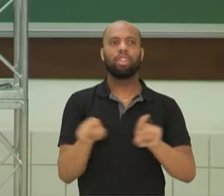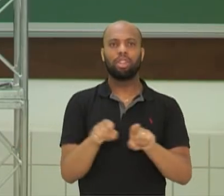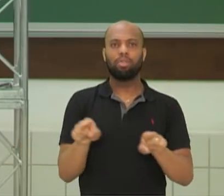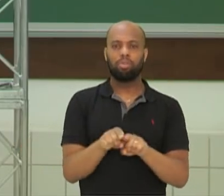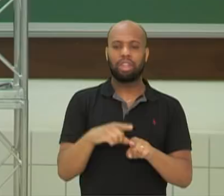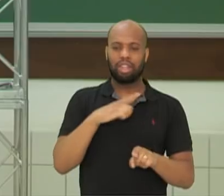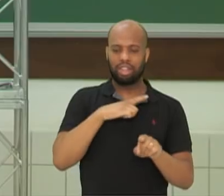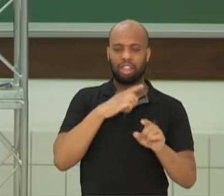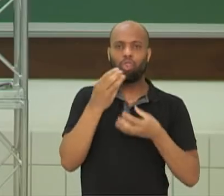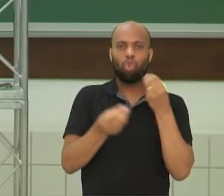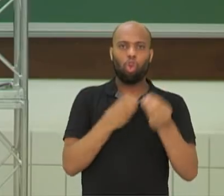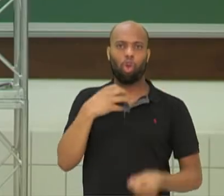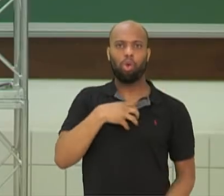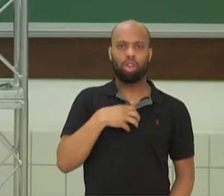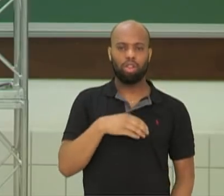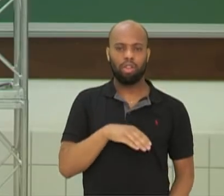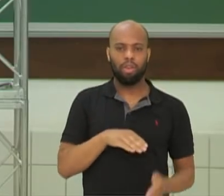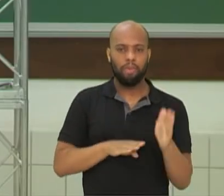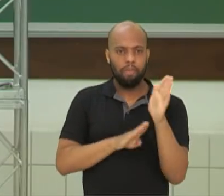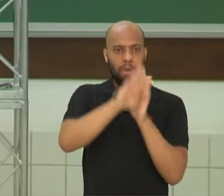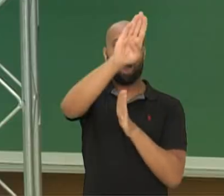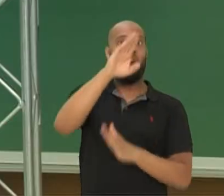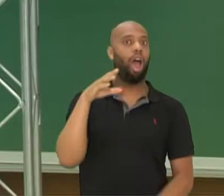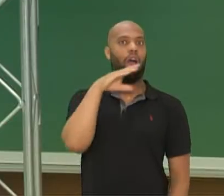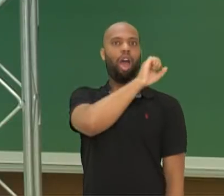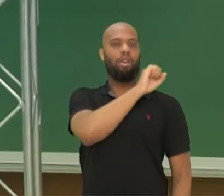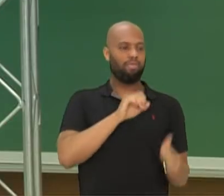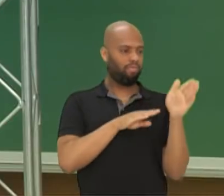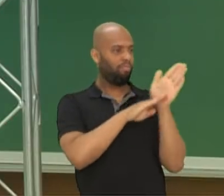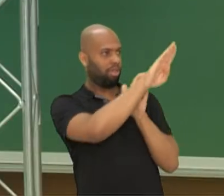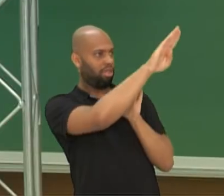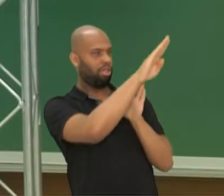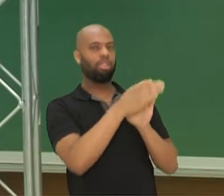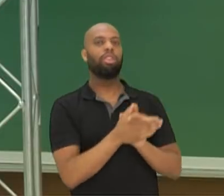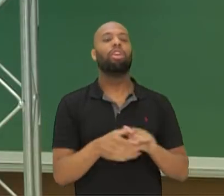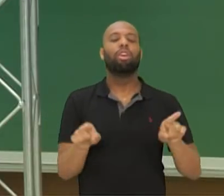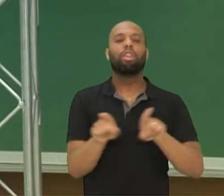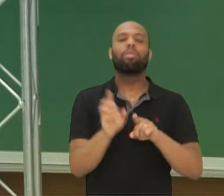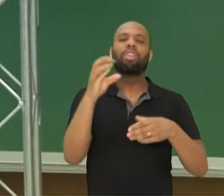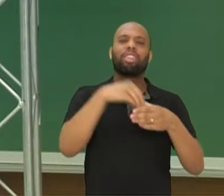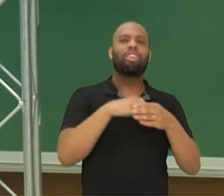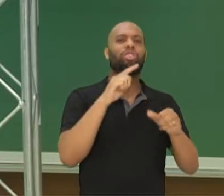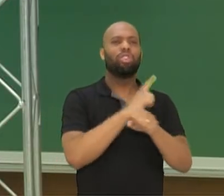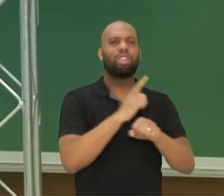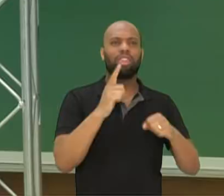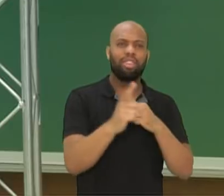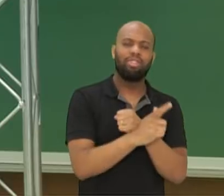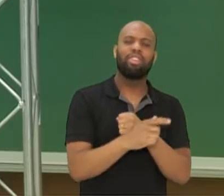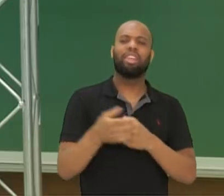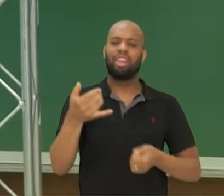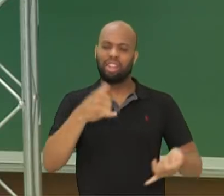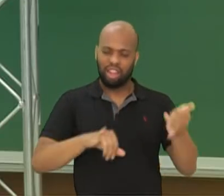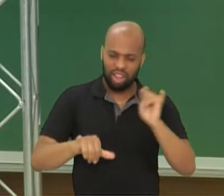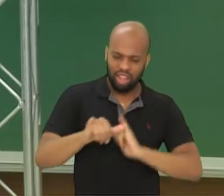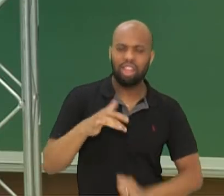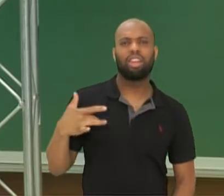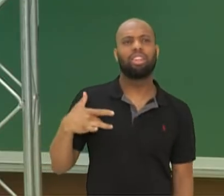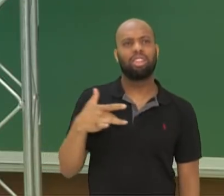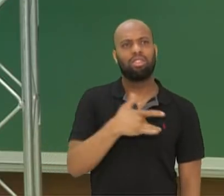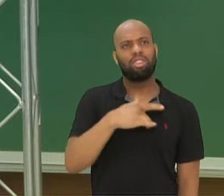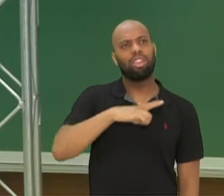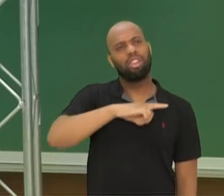é muito rápido e absurdo, né? Na geografia, na química, na saúde, tem